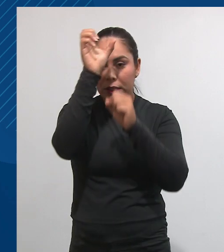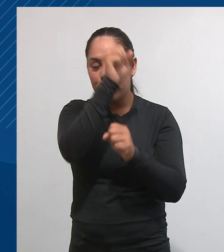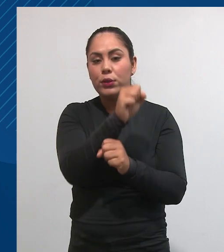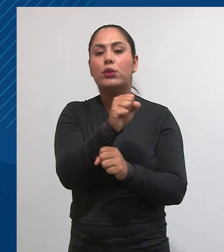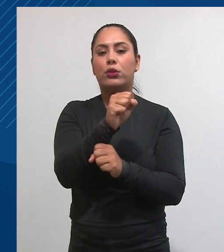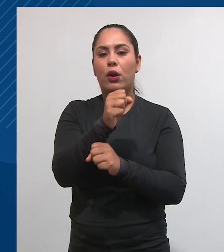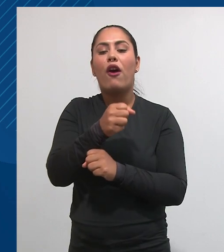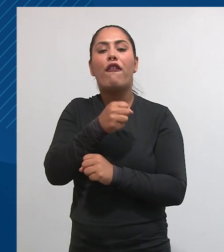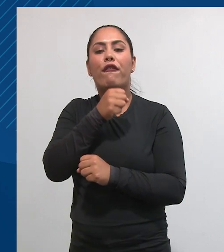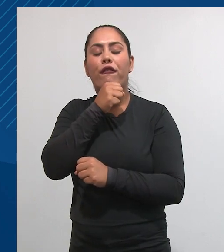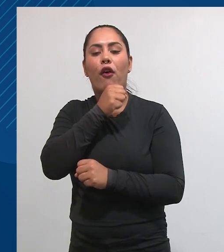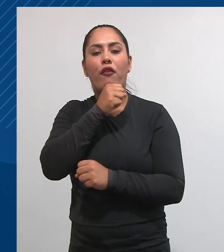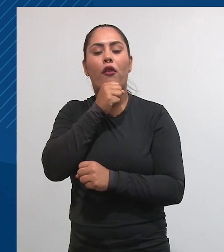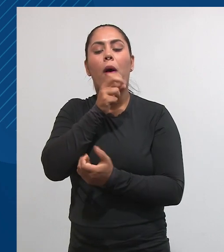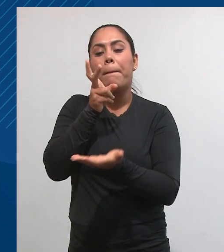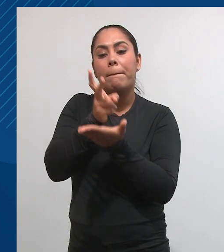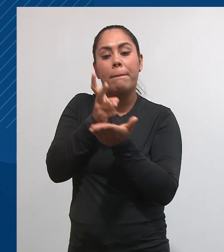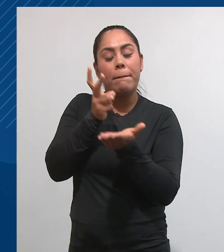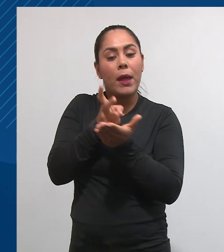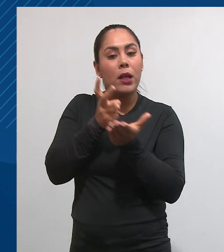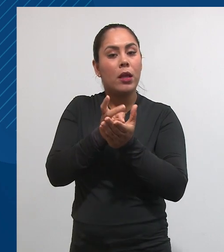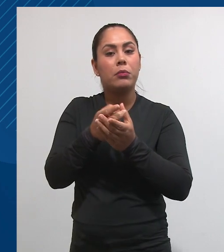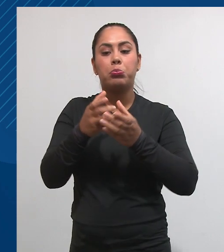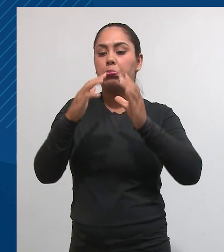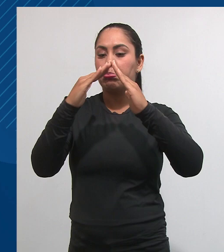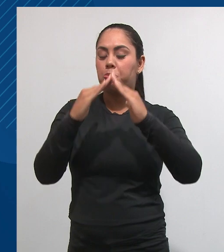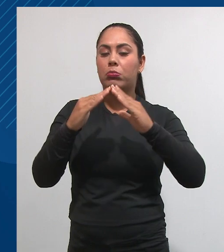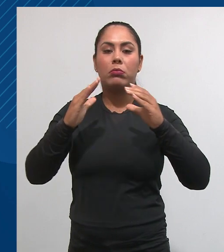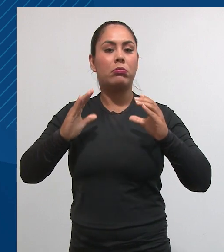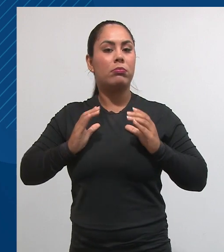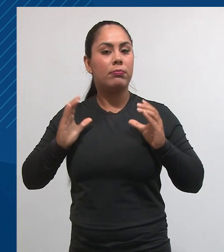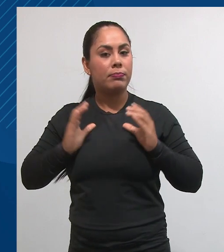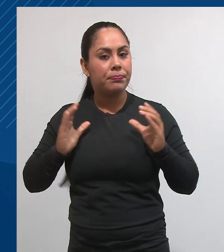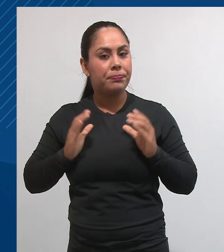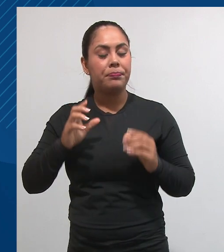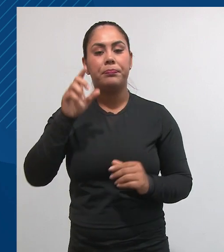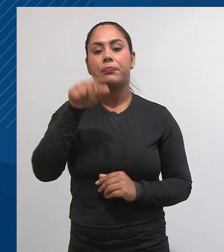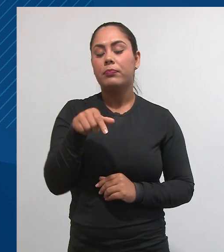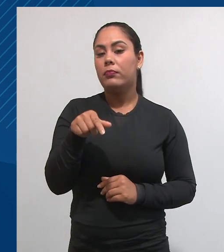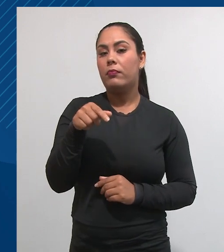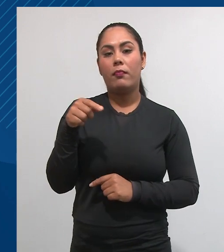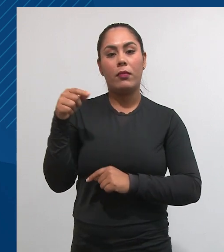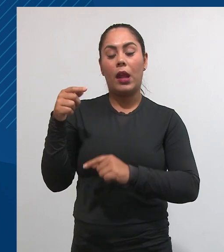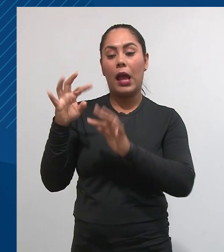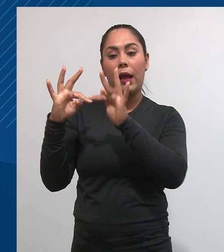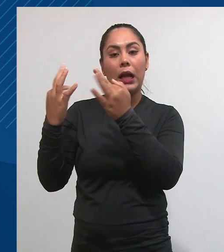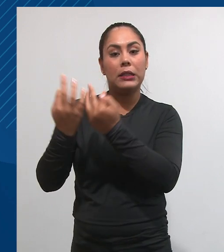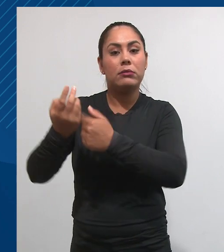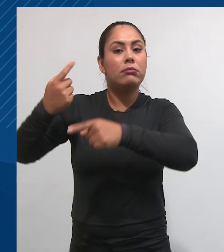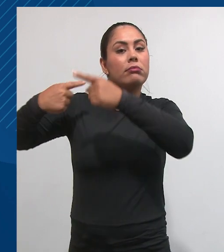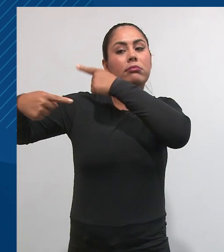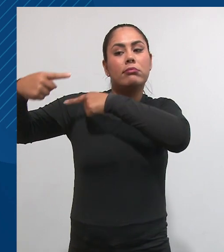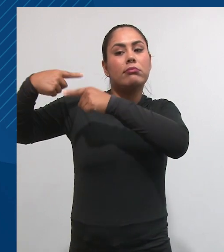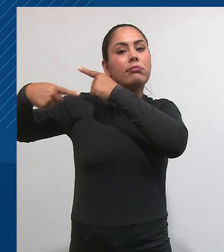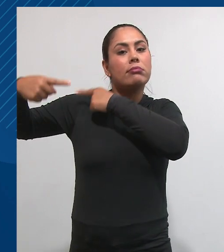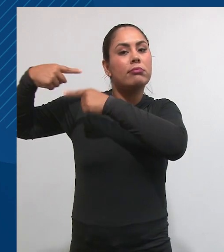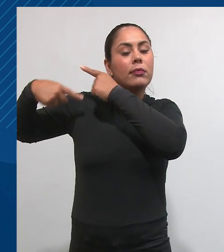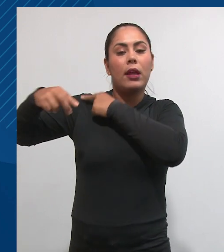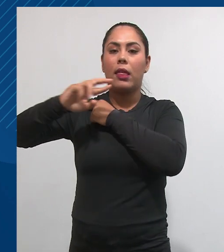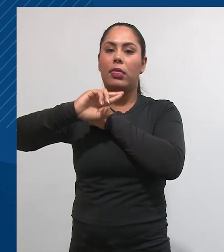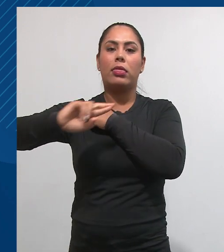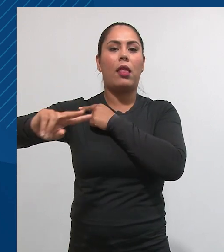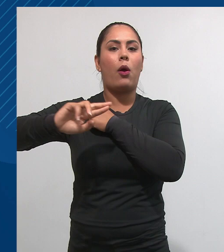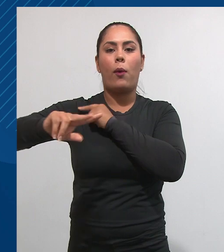avó, mesmo morando na cidade, né? Então, ancestralidade não é